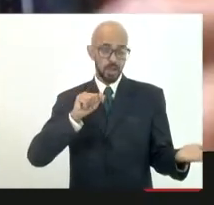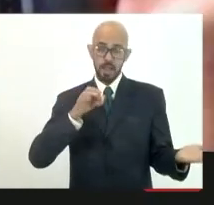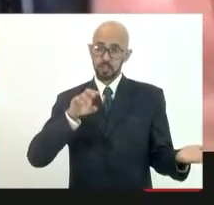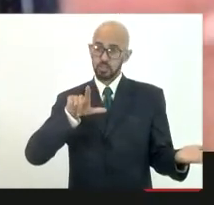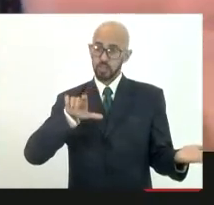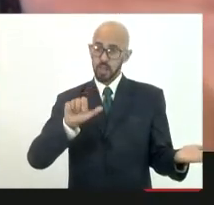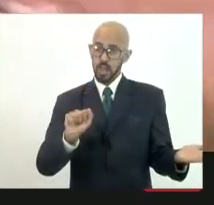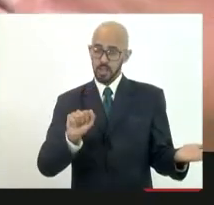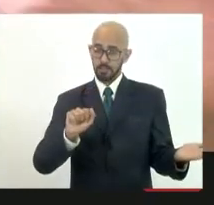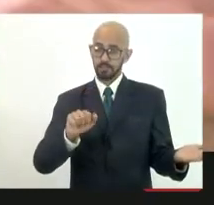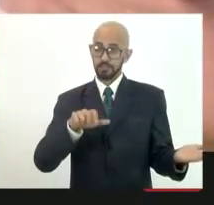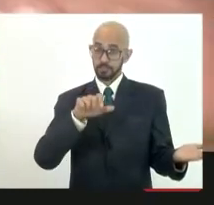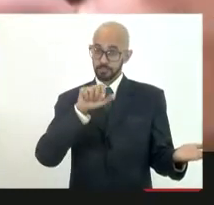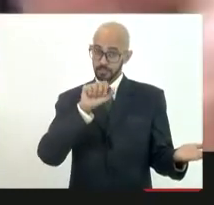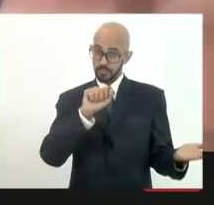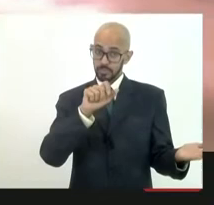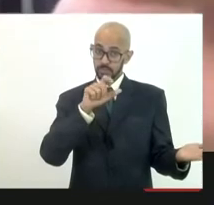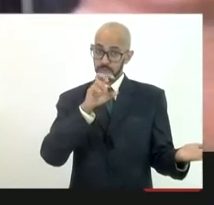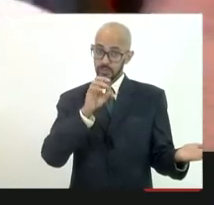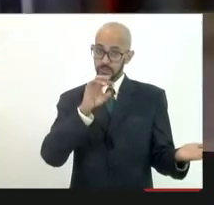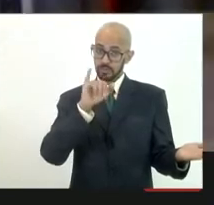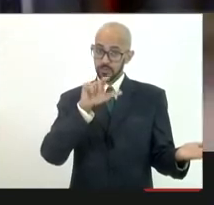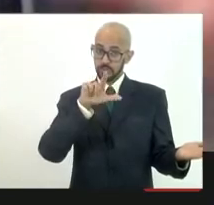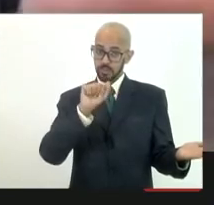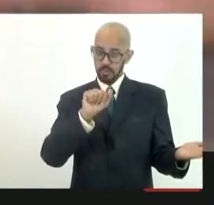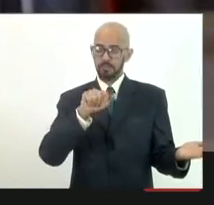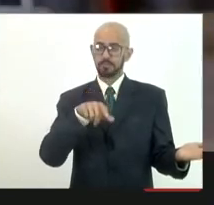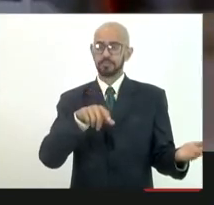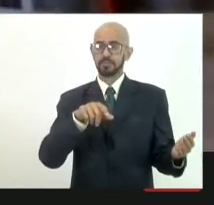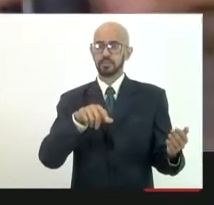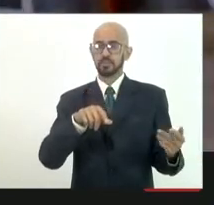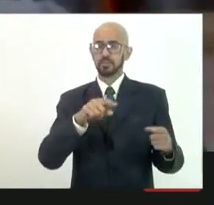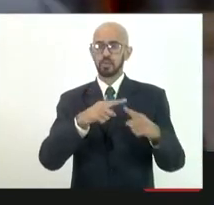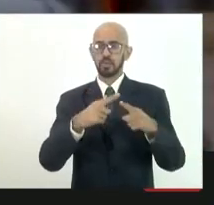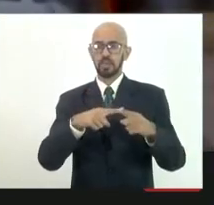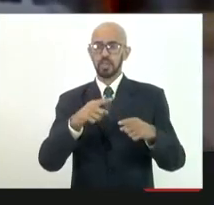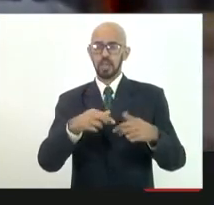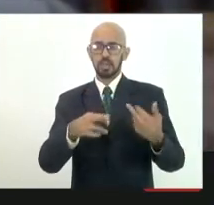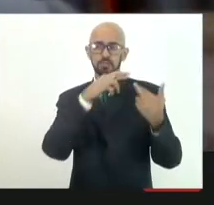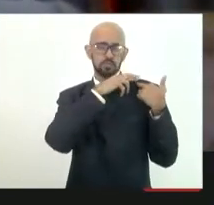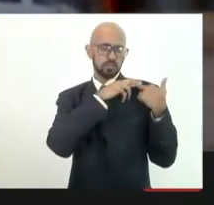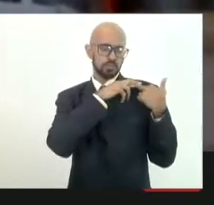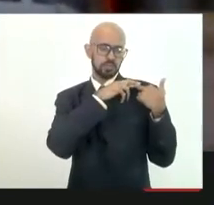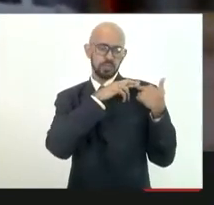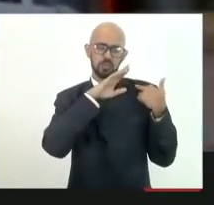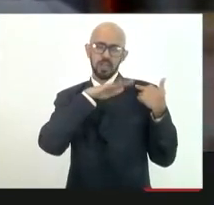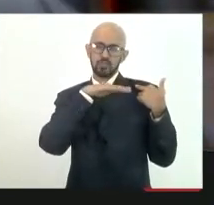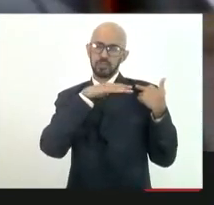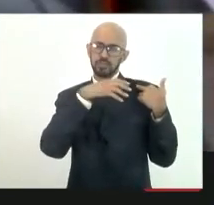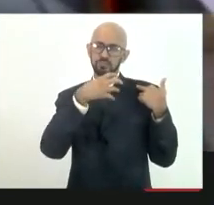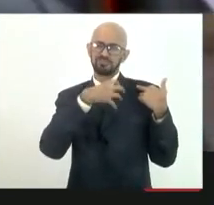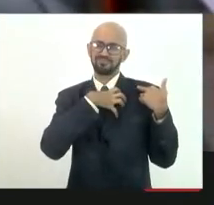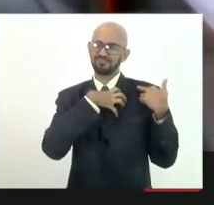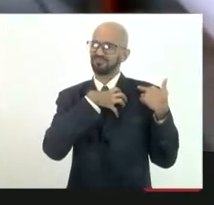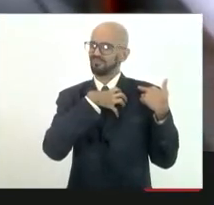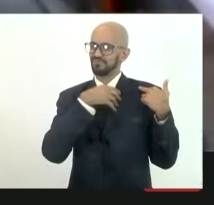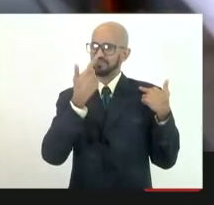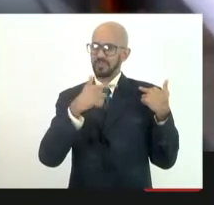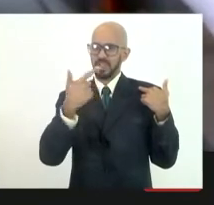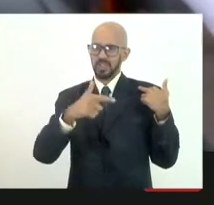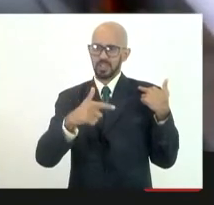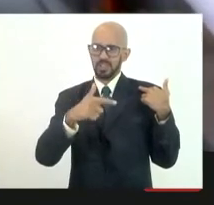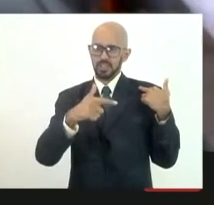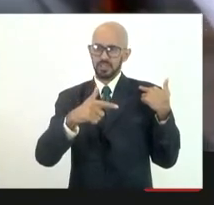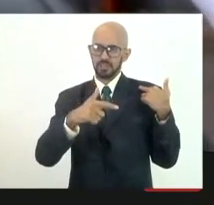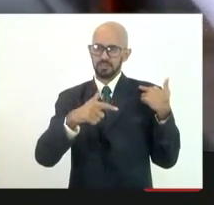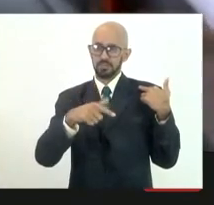responsabilização é uma medida que, às vezes, não nos atinge, né? A perseguição, a repressão é uma medida que não nos atinge. E,